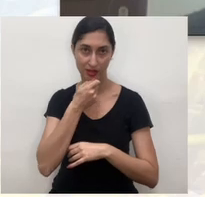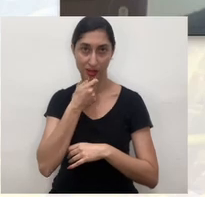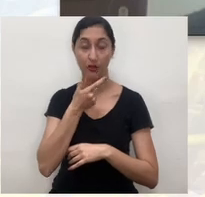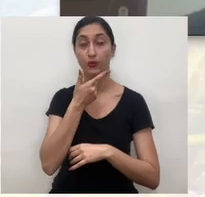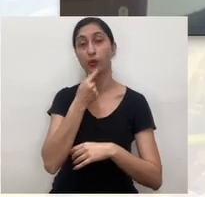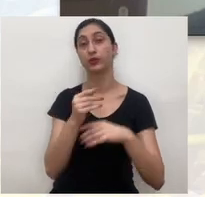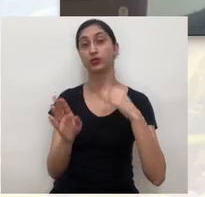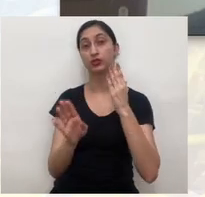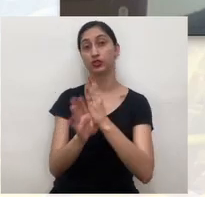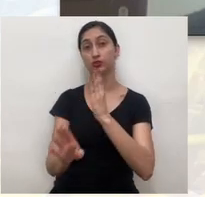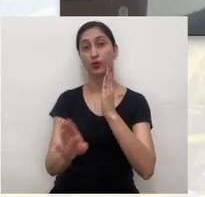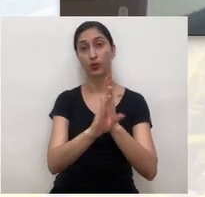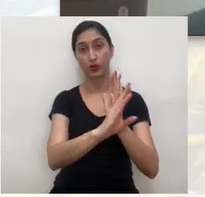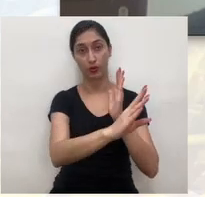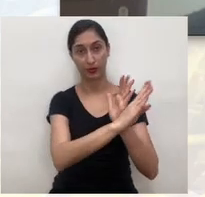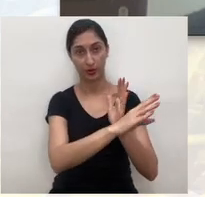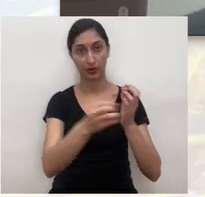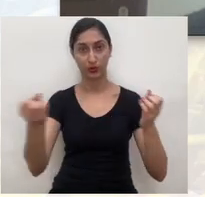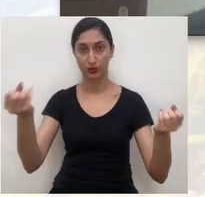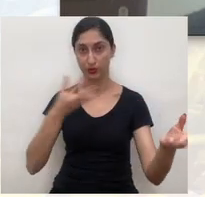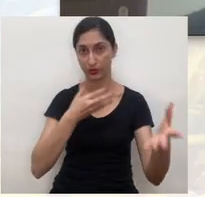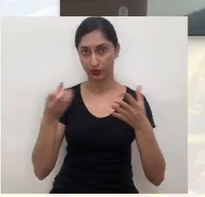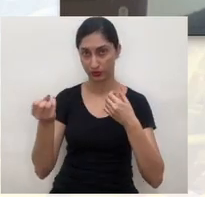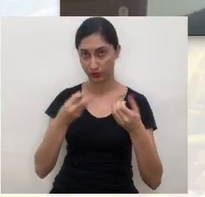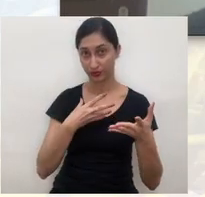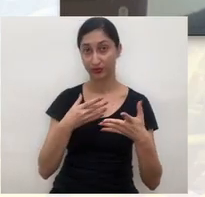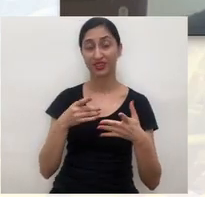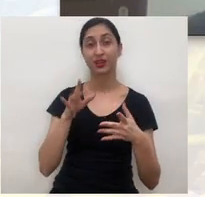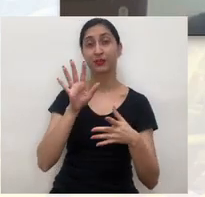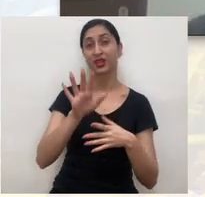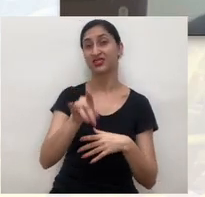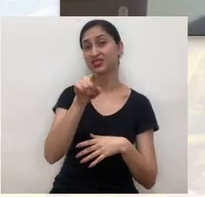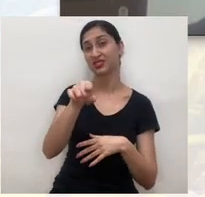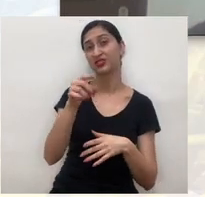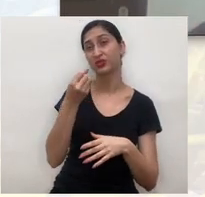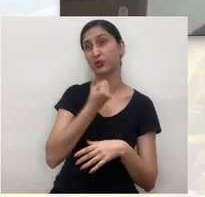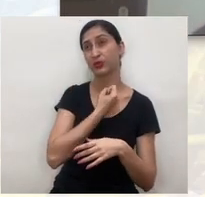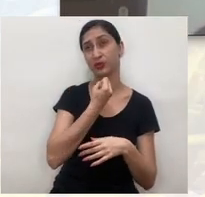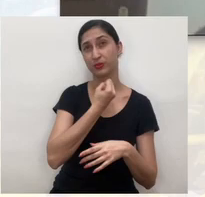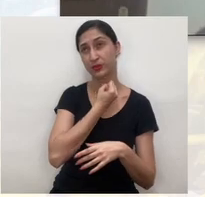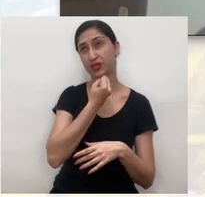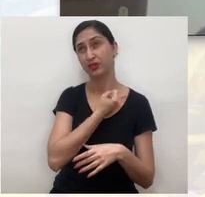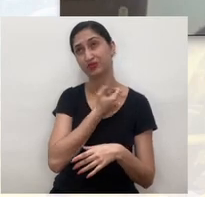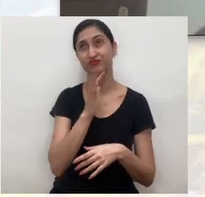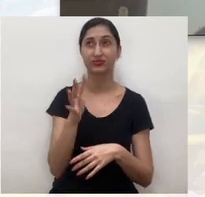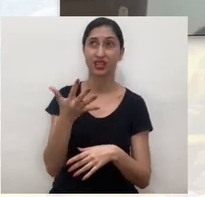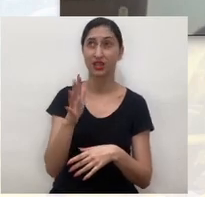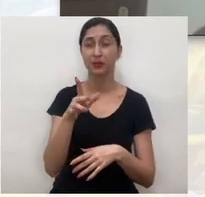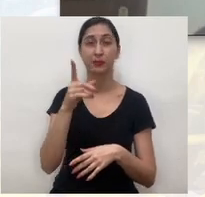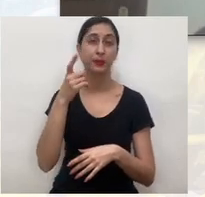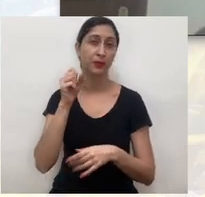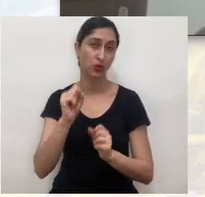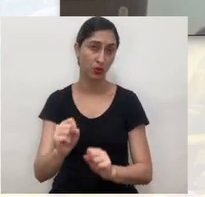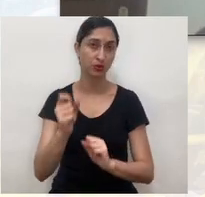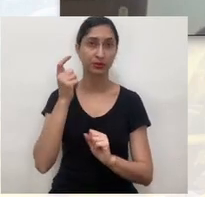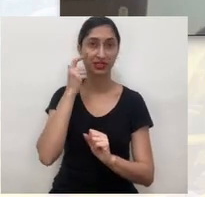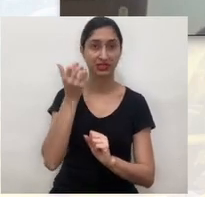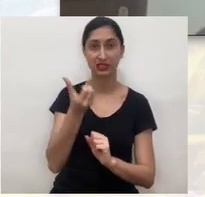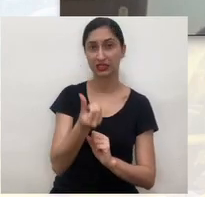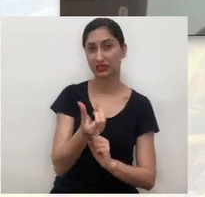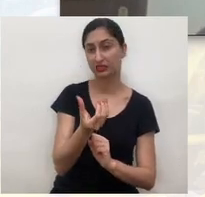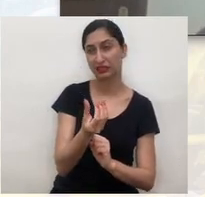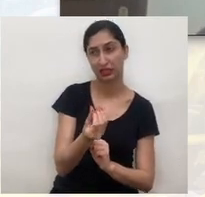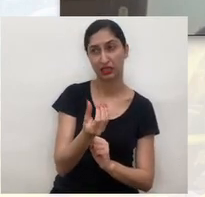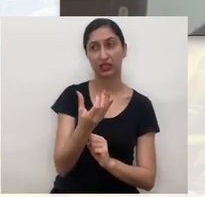Esse número também é um número especulativo, você pode pensar uma coisa entre 60 e 90, mais ou menos, mesmo